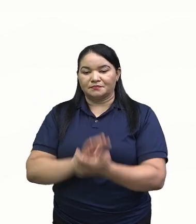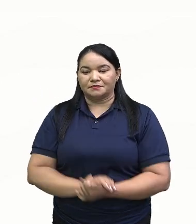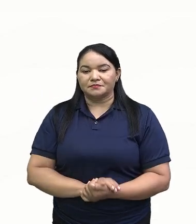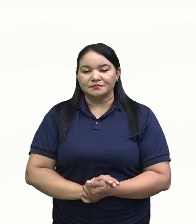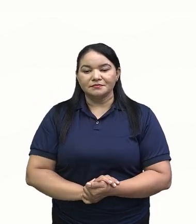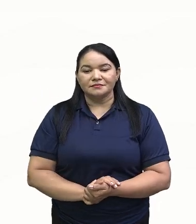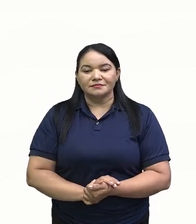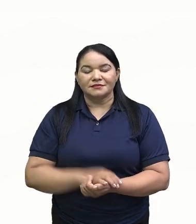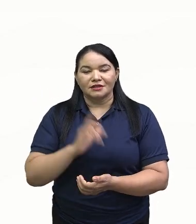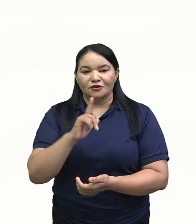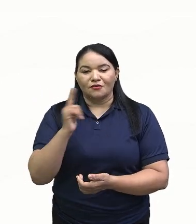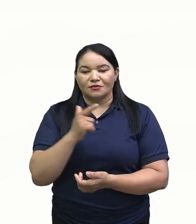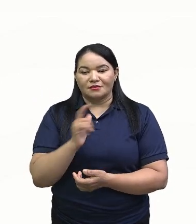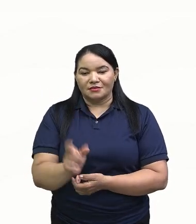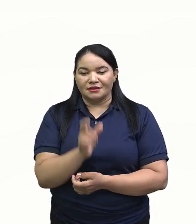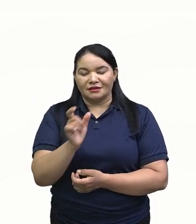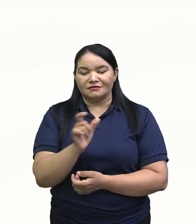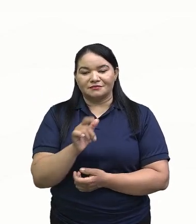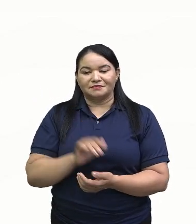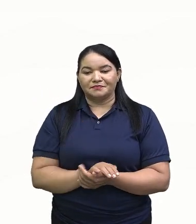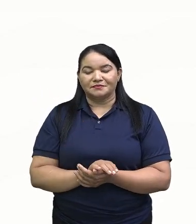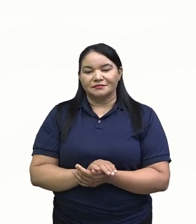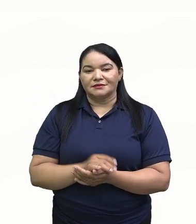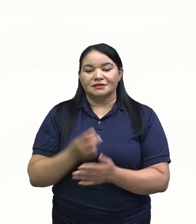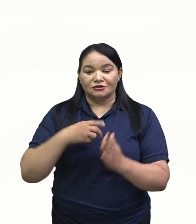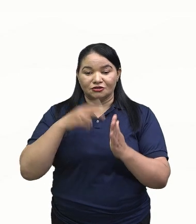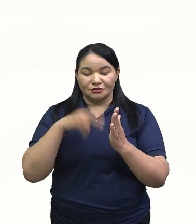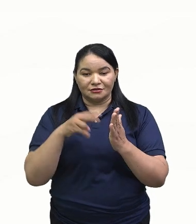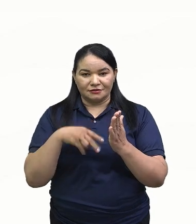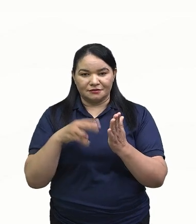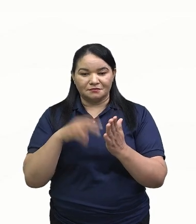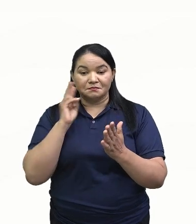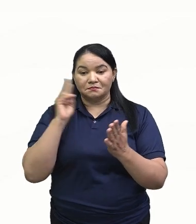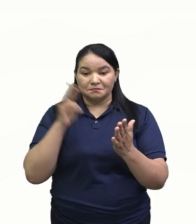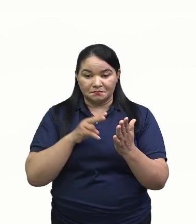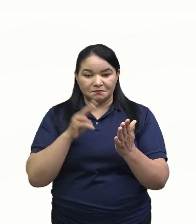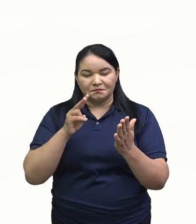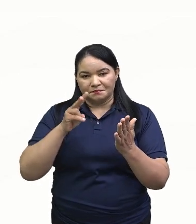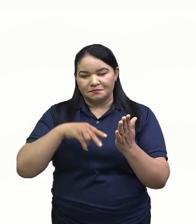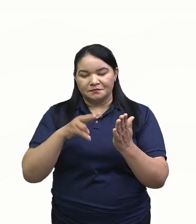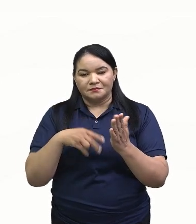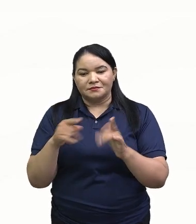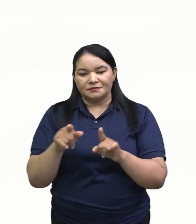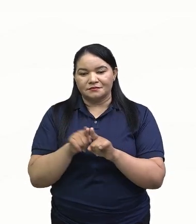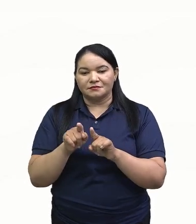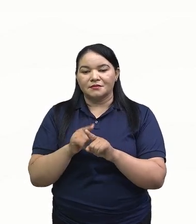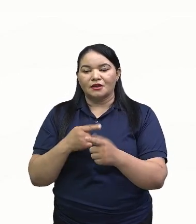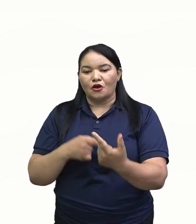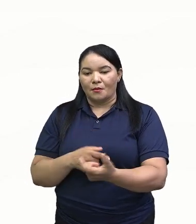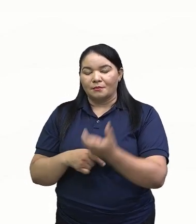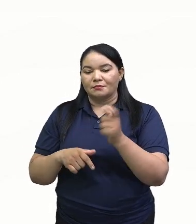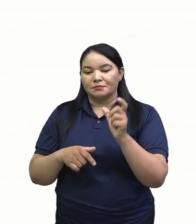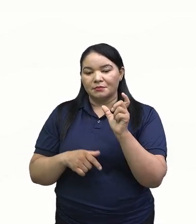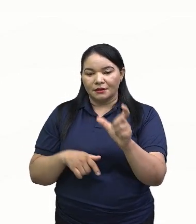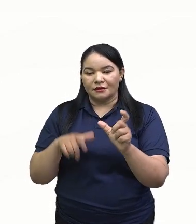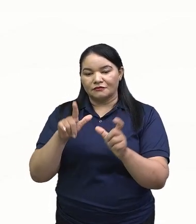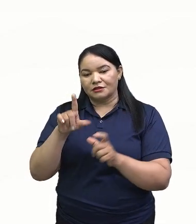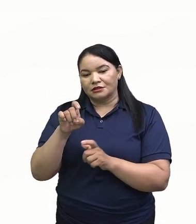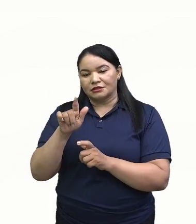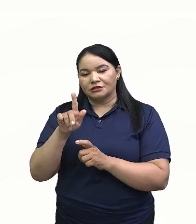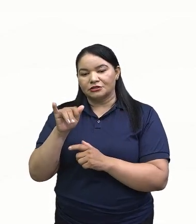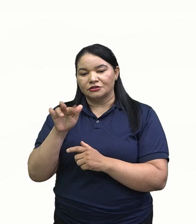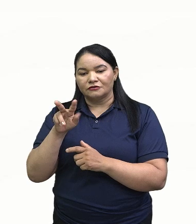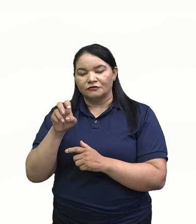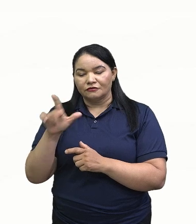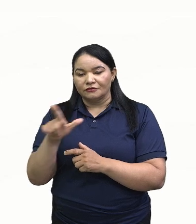Na palavra legível, de ler. Então, aqui nós vamos ter um processo bem diferente, né? Porque